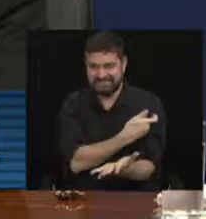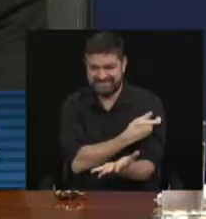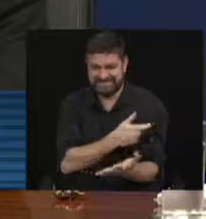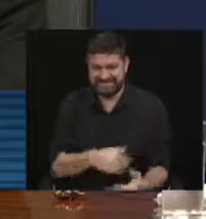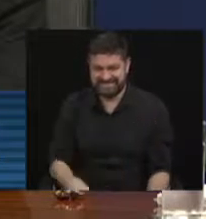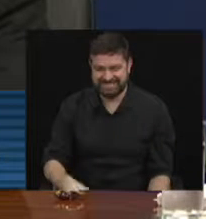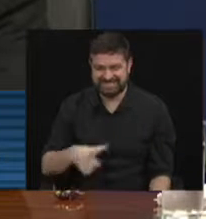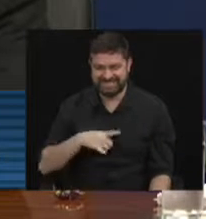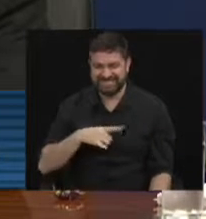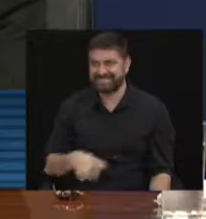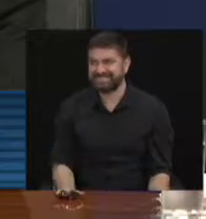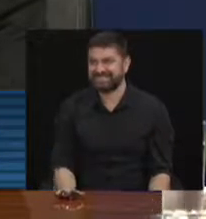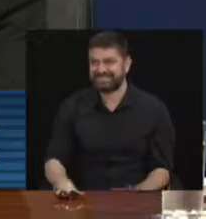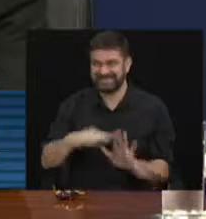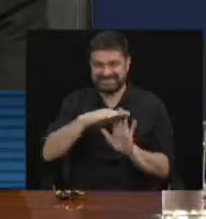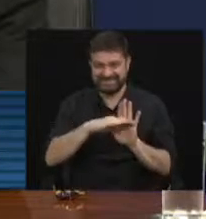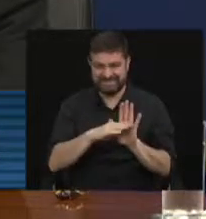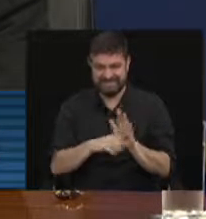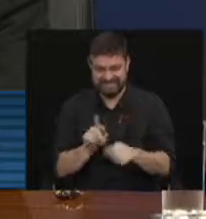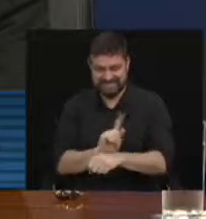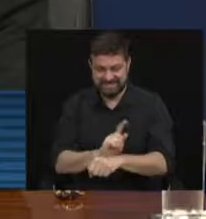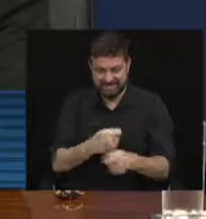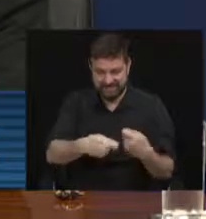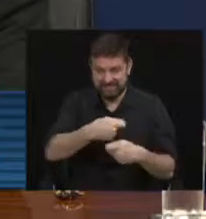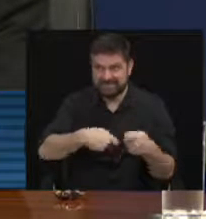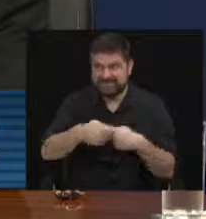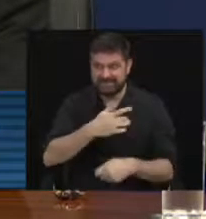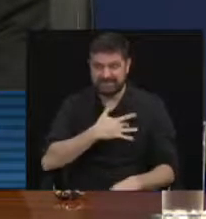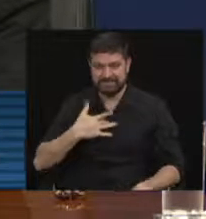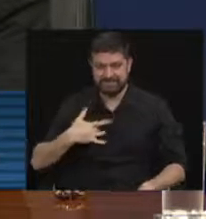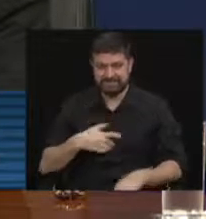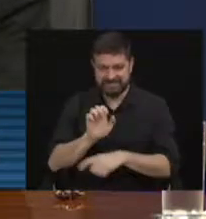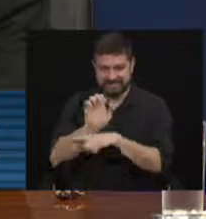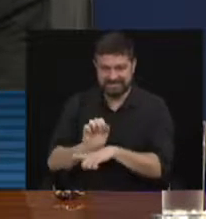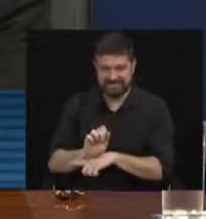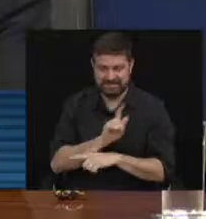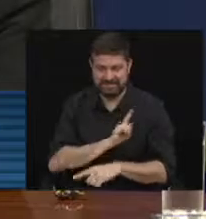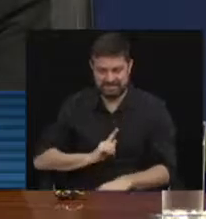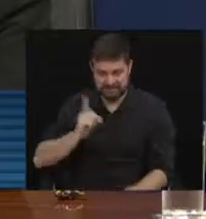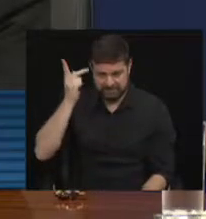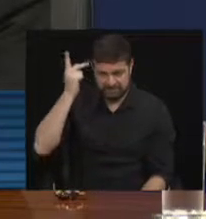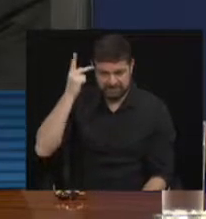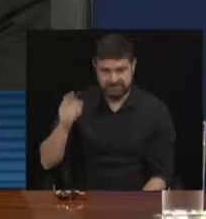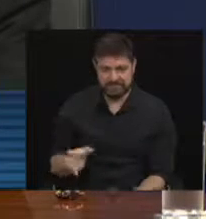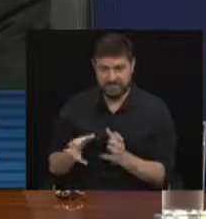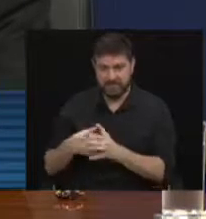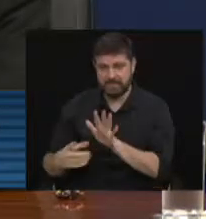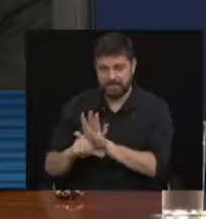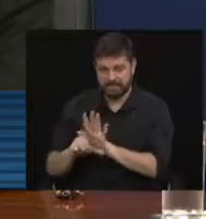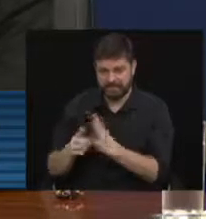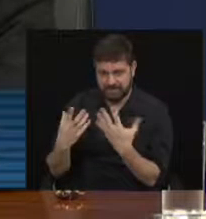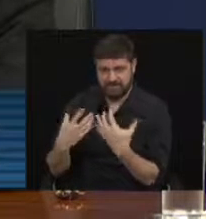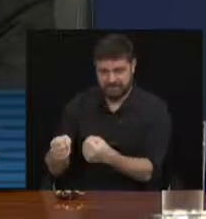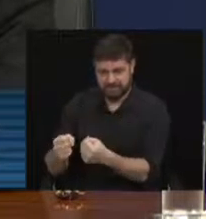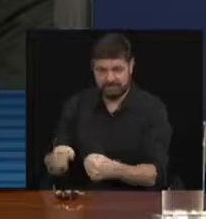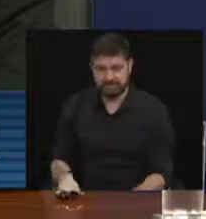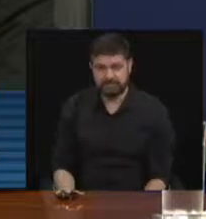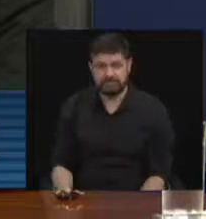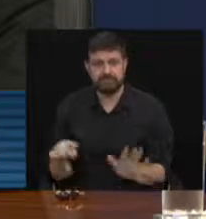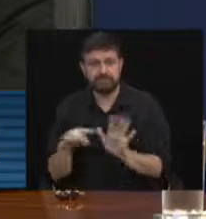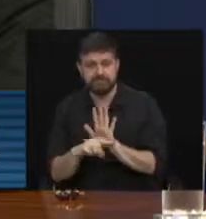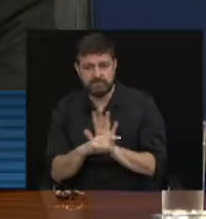1969/2016, devidamente aprovado. Item 2, segunda discussão e votação do PL 231/2016, processo 222576, de autoria